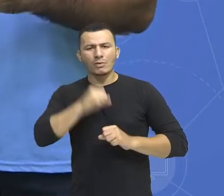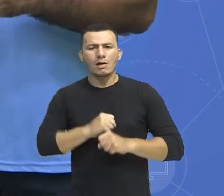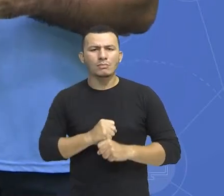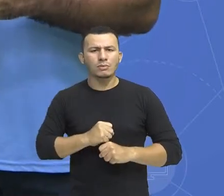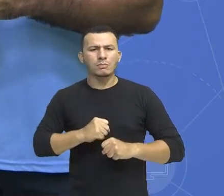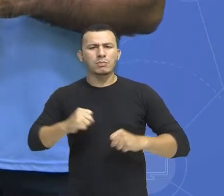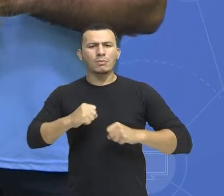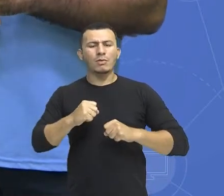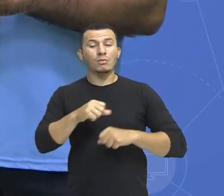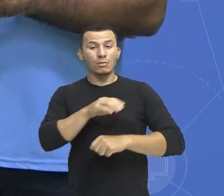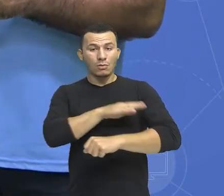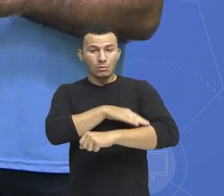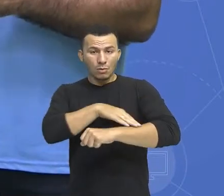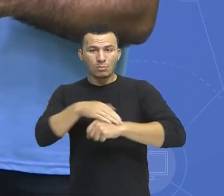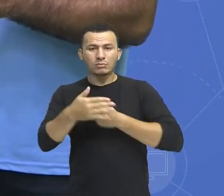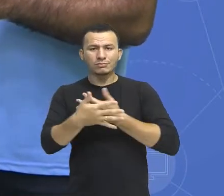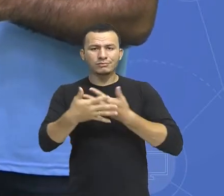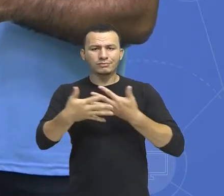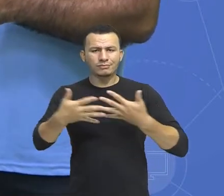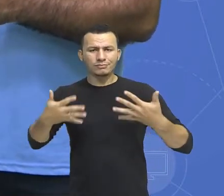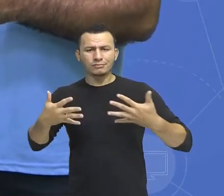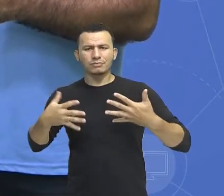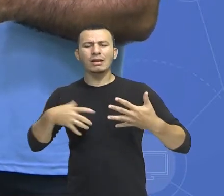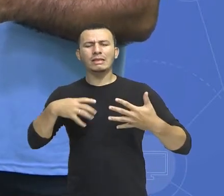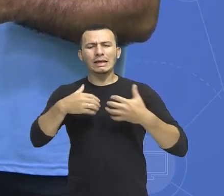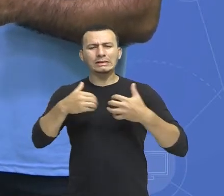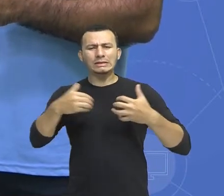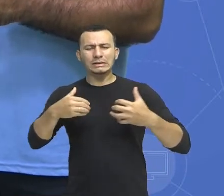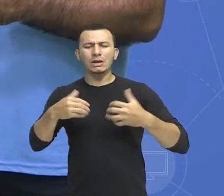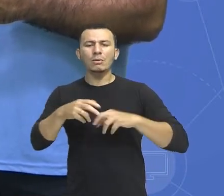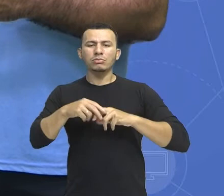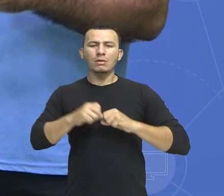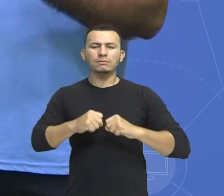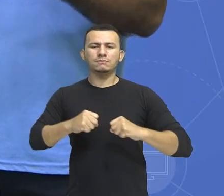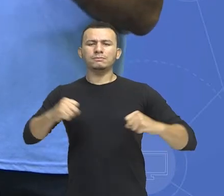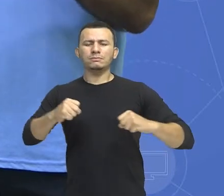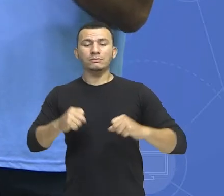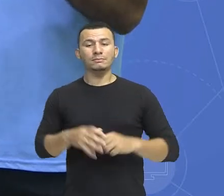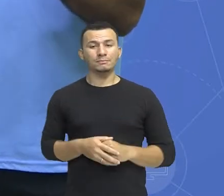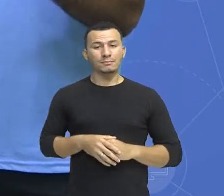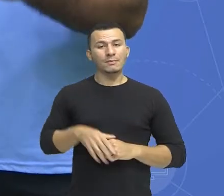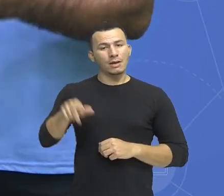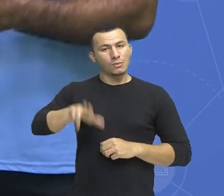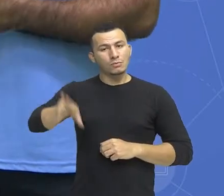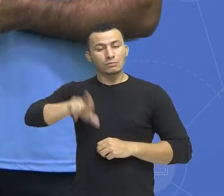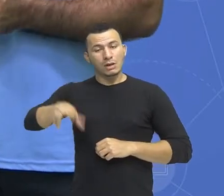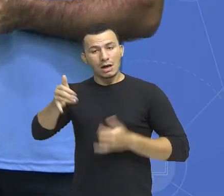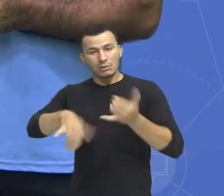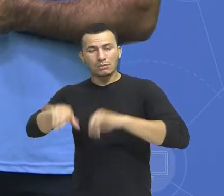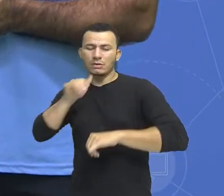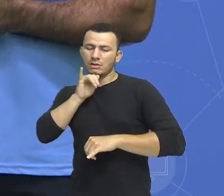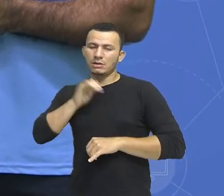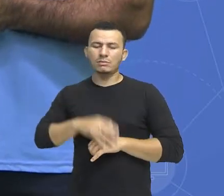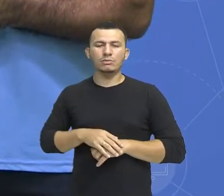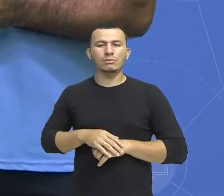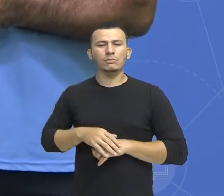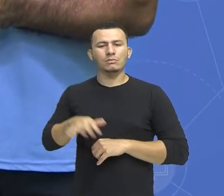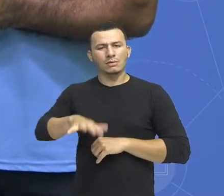de tecidos, certo? Então, ele é muito utilizado na área médica, por exemplo, para vítimas de